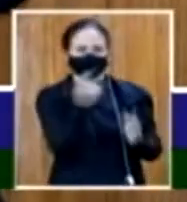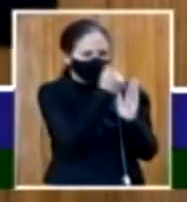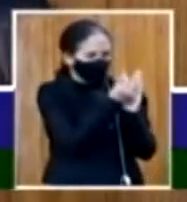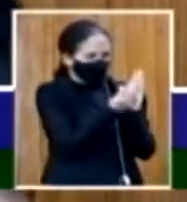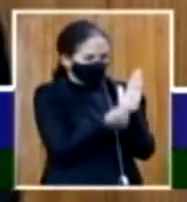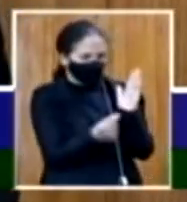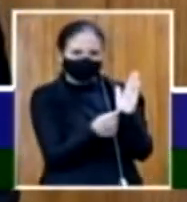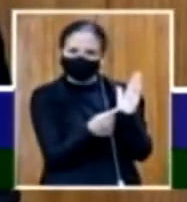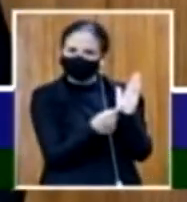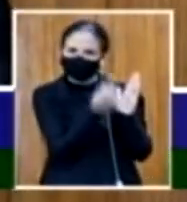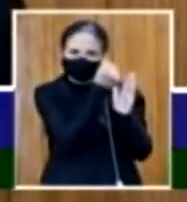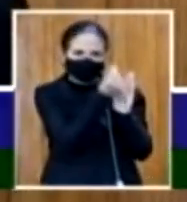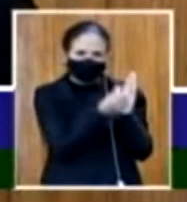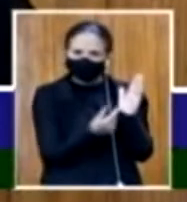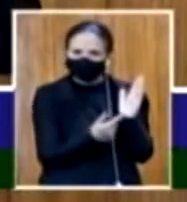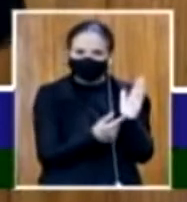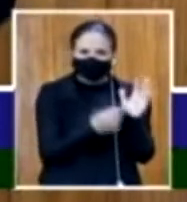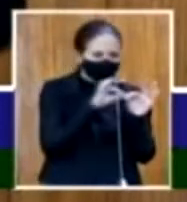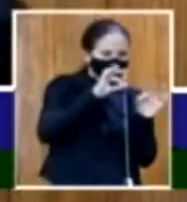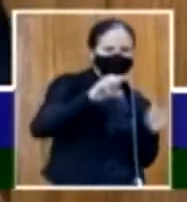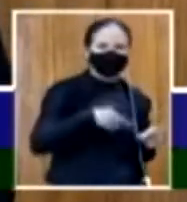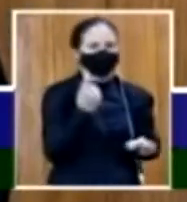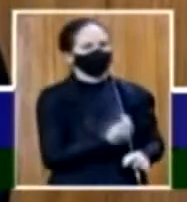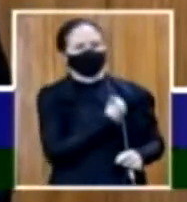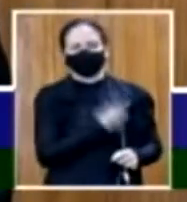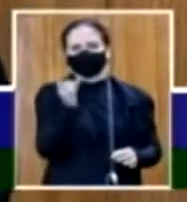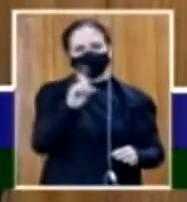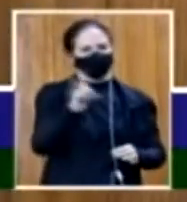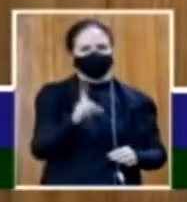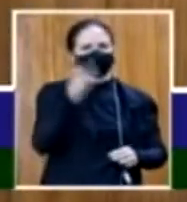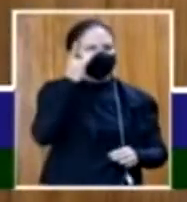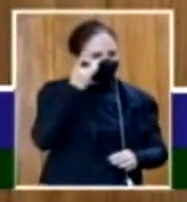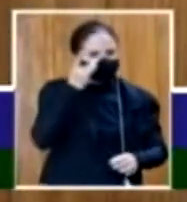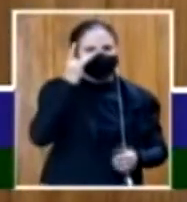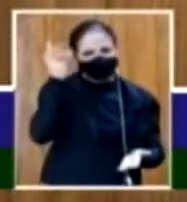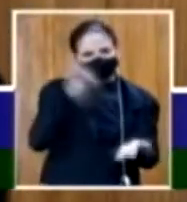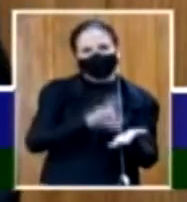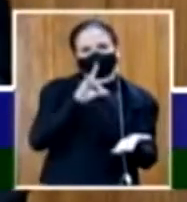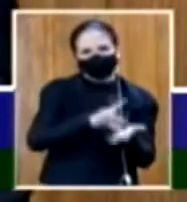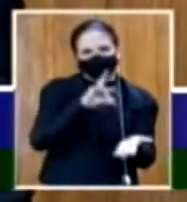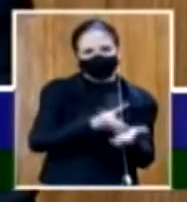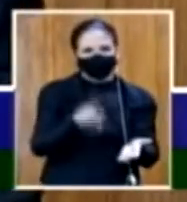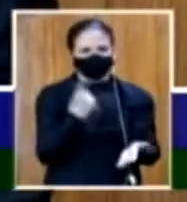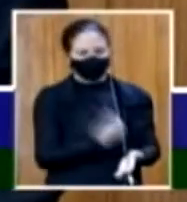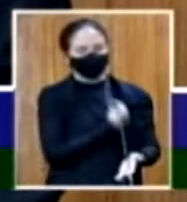algo distante da nossa vida, nós não estamos falando de algo distante da nossa realidade. Nós estamos falando de